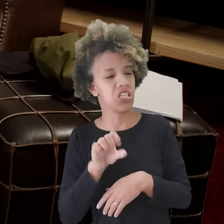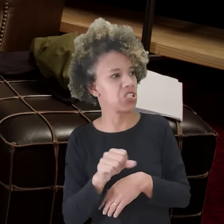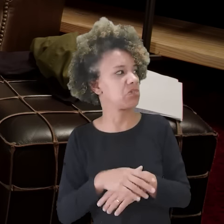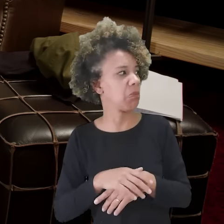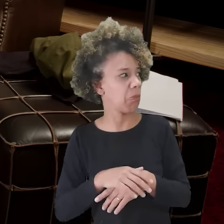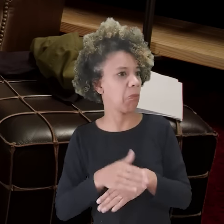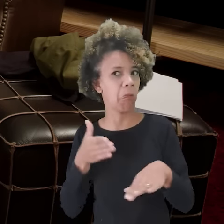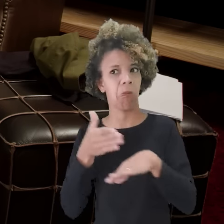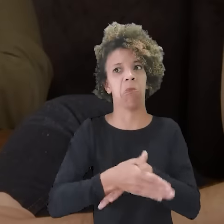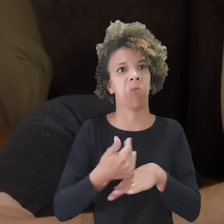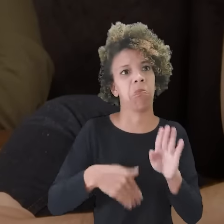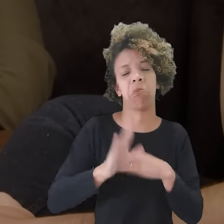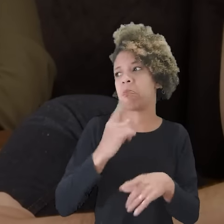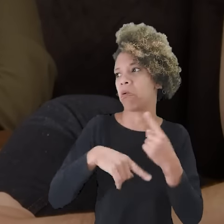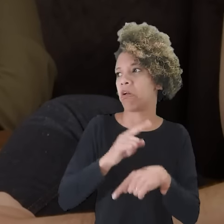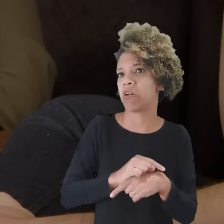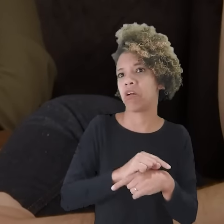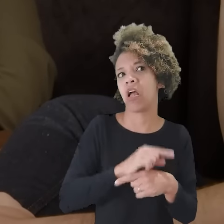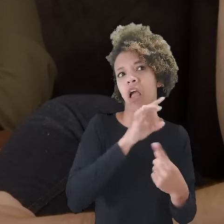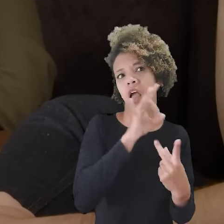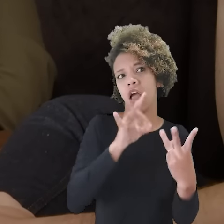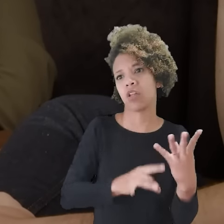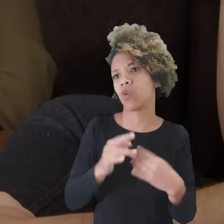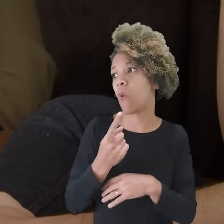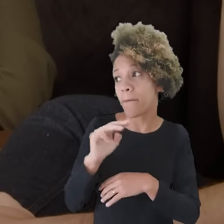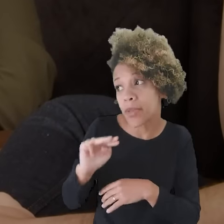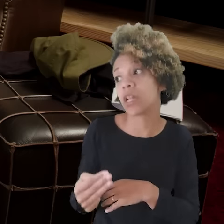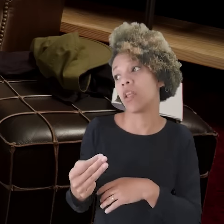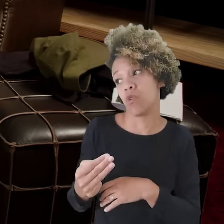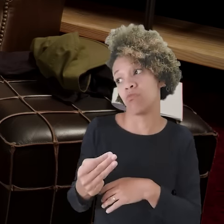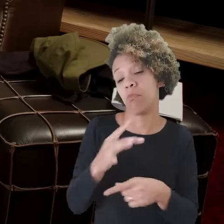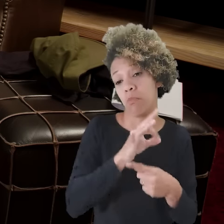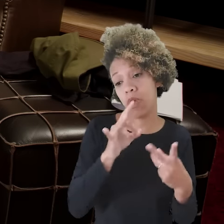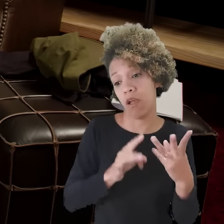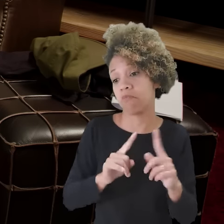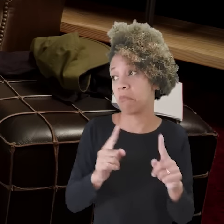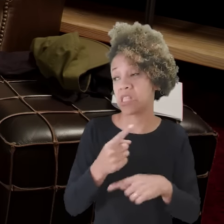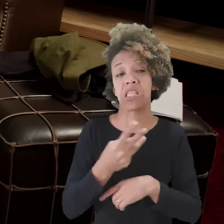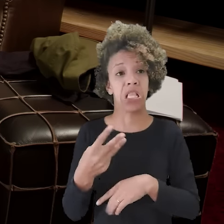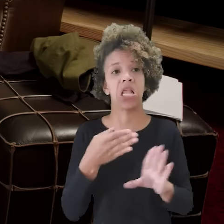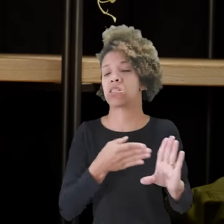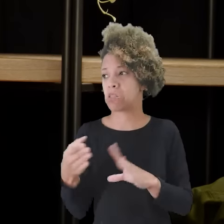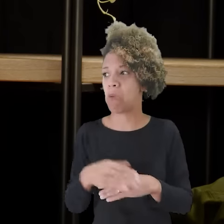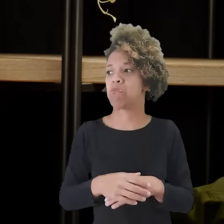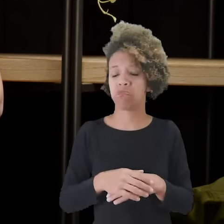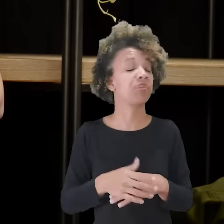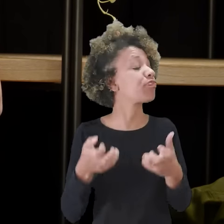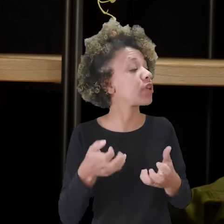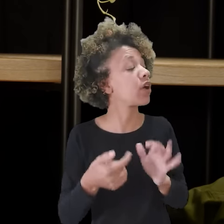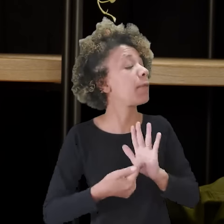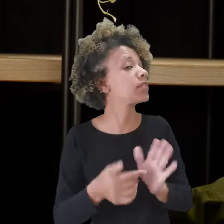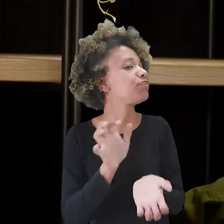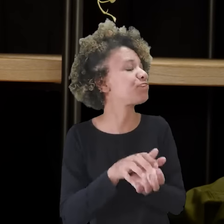irmãos só falta a parte de cada um ganhar um milhão por Episódio mas o resto a gente tá conseguindo tá conseguindo e eu queria falar de Recife